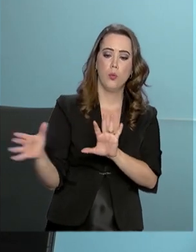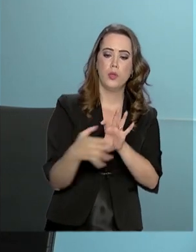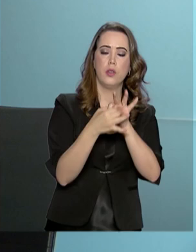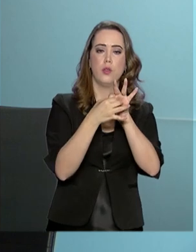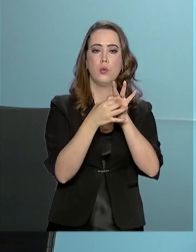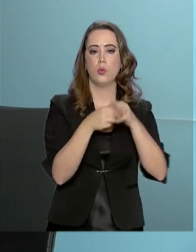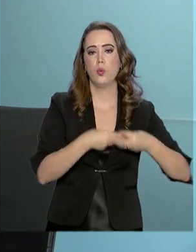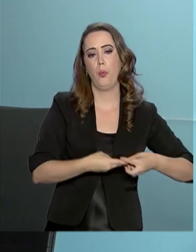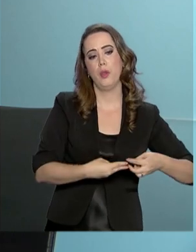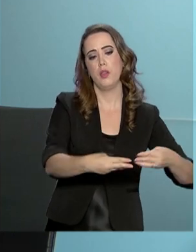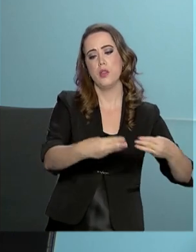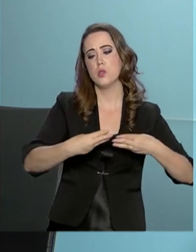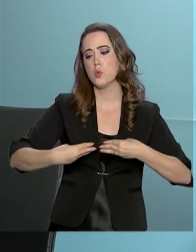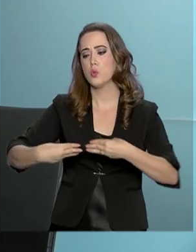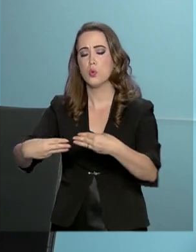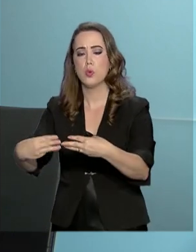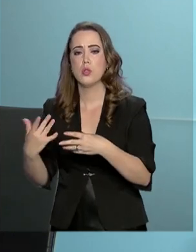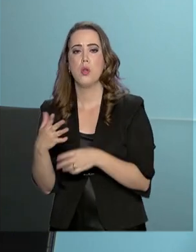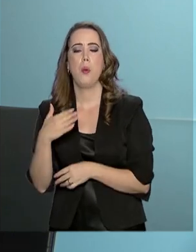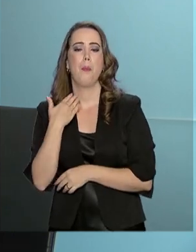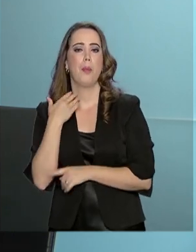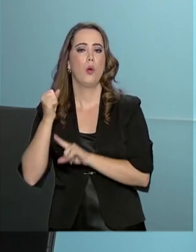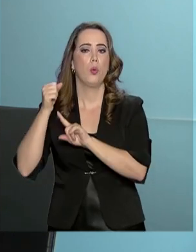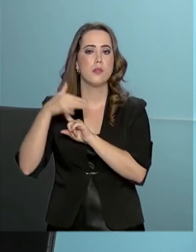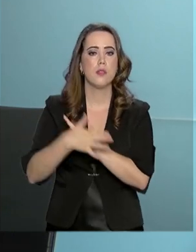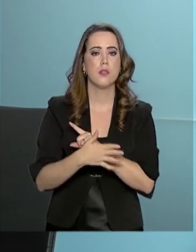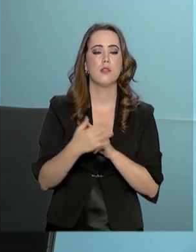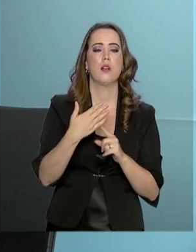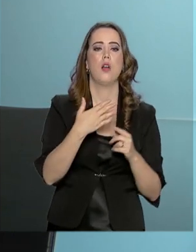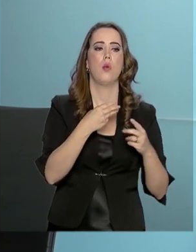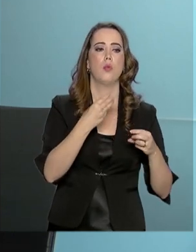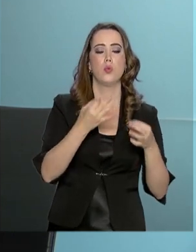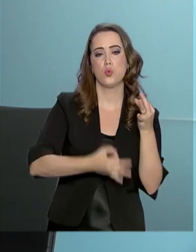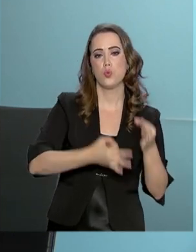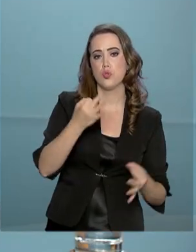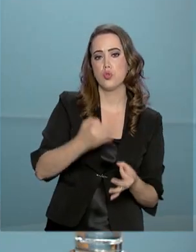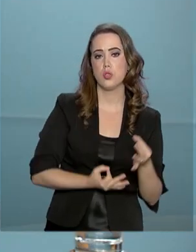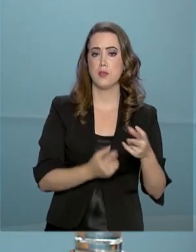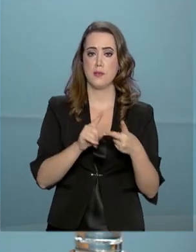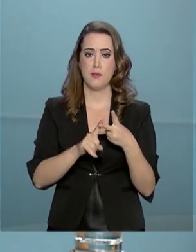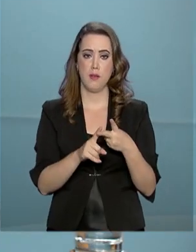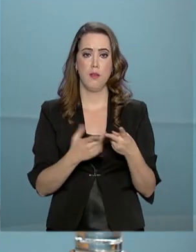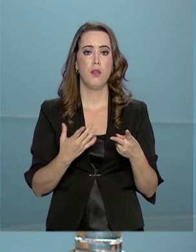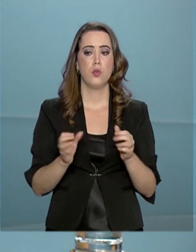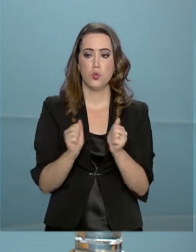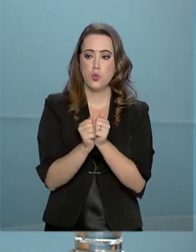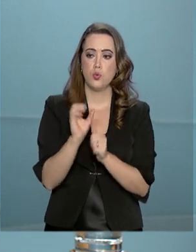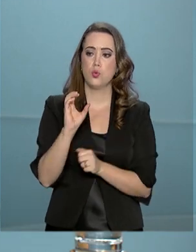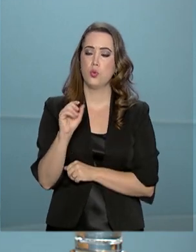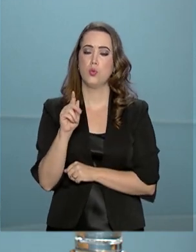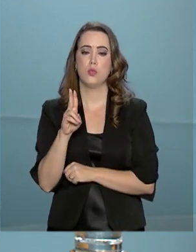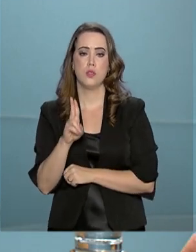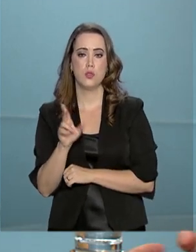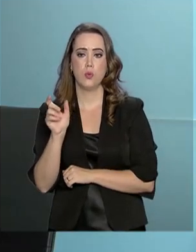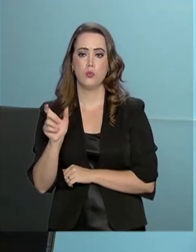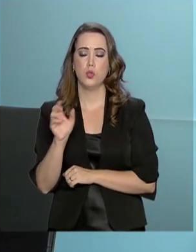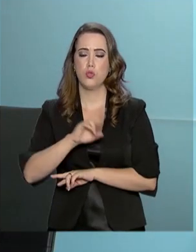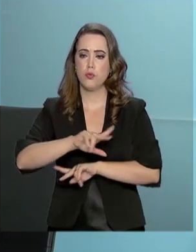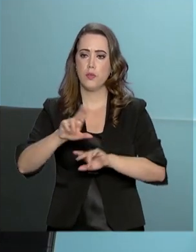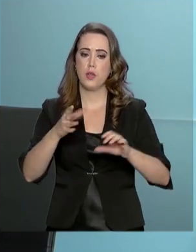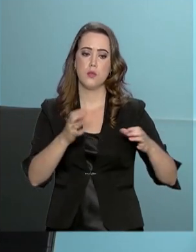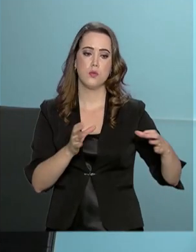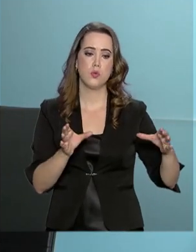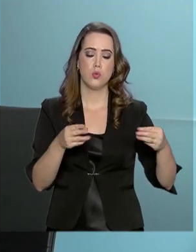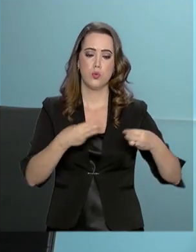Vai estar lá o Banco Central, vai estar lá a Justiça, vai estar lá a Economia, vai estar lá a CGU. Então, com esses atores, a gente tem um peso